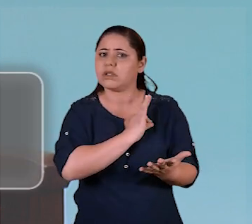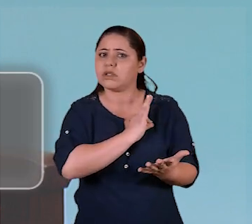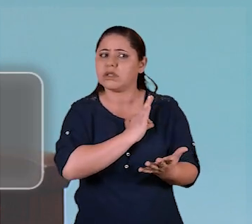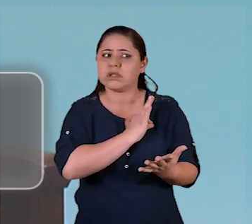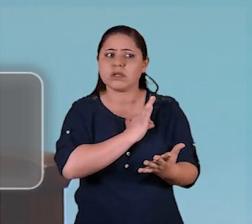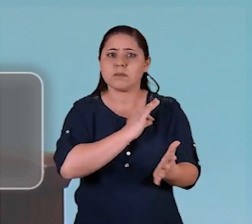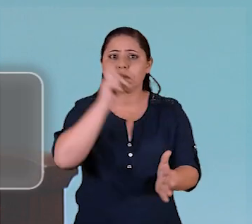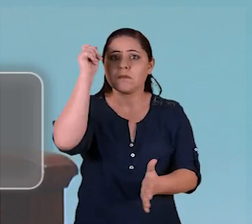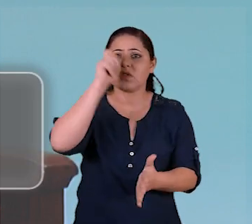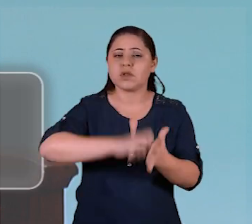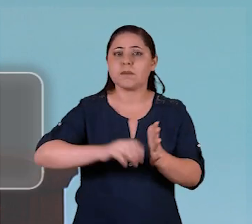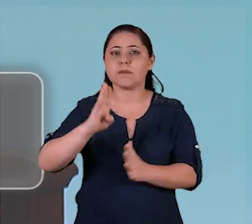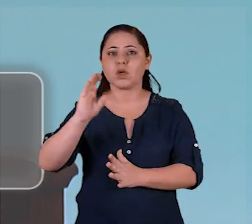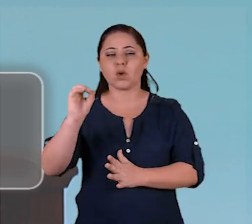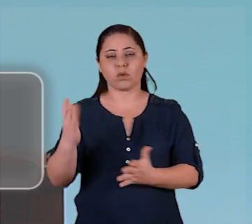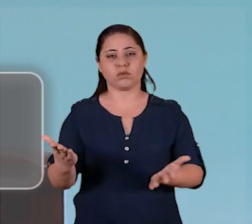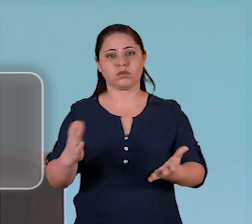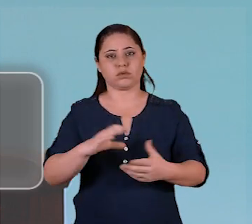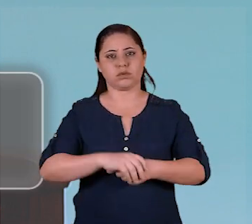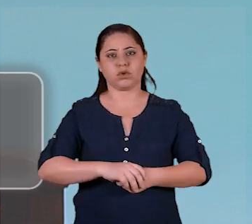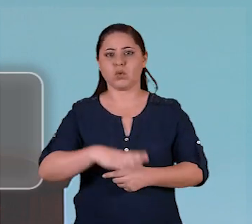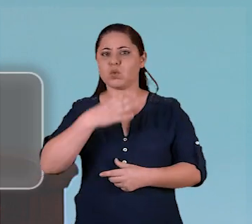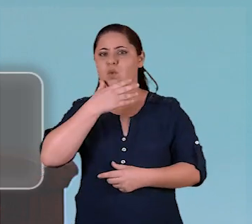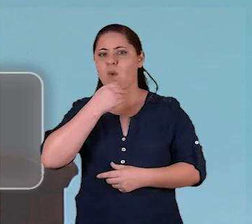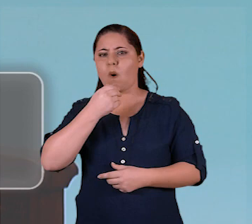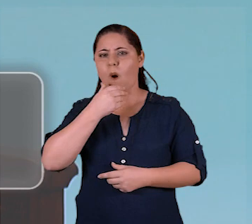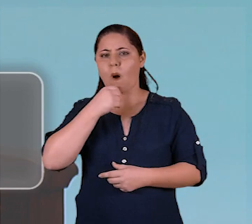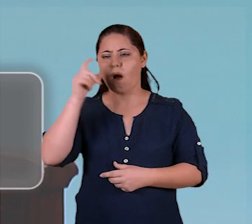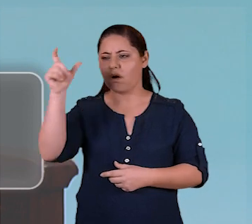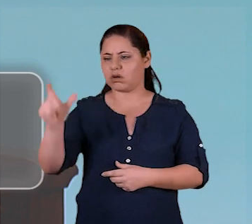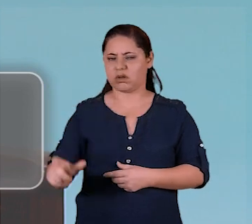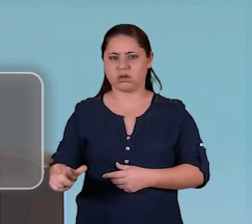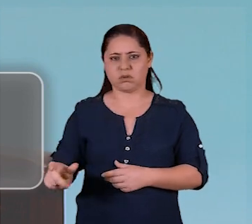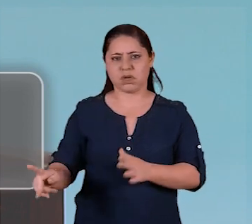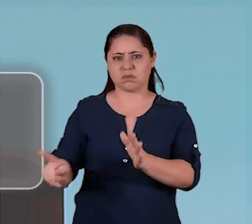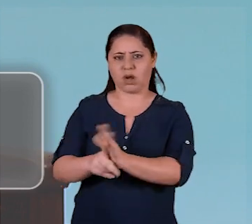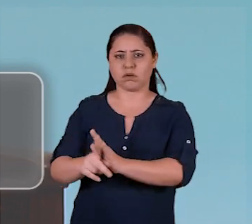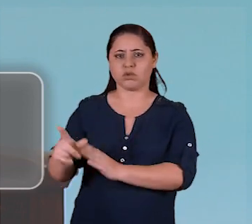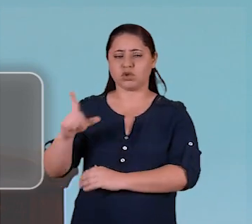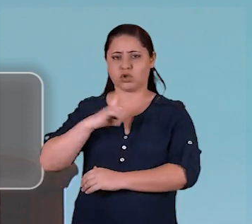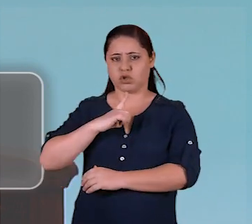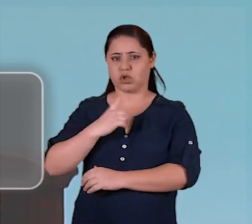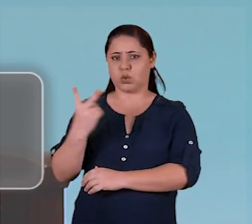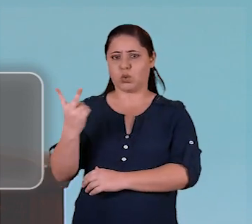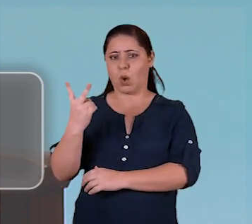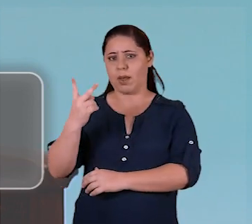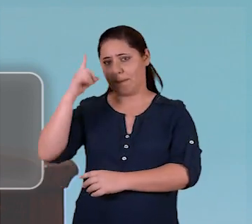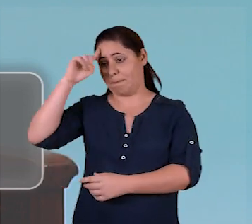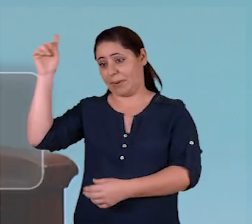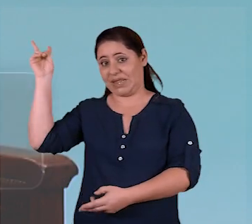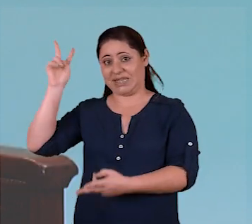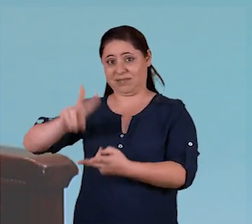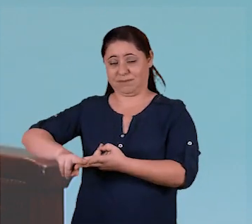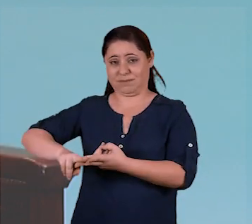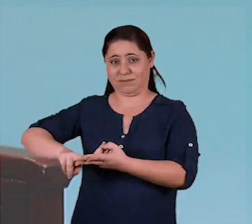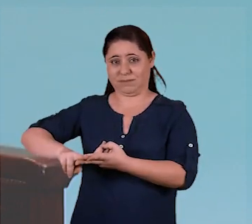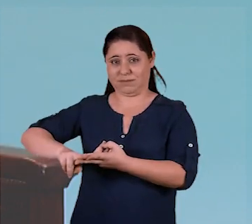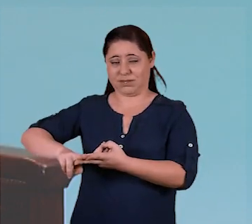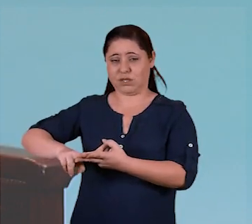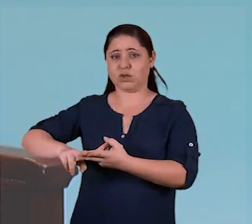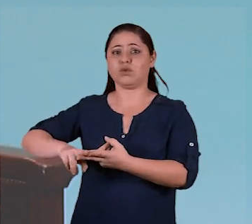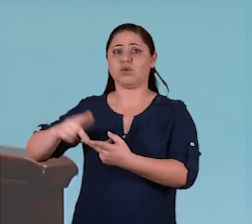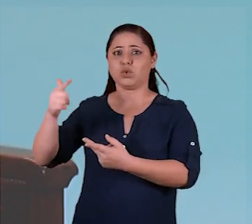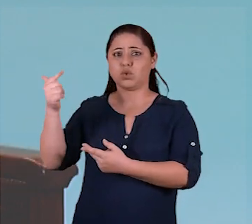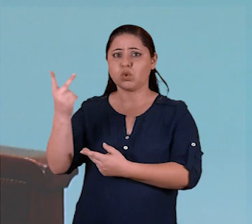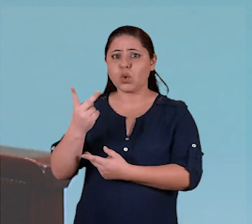registrar perseguição. E esse caso específico, esse homem já tinha 2 mandados de prisões, né, todos obtidos